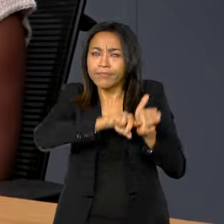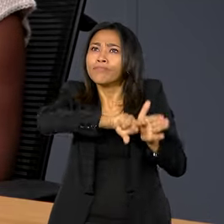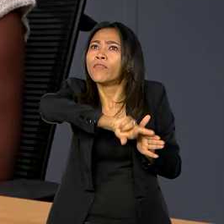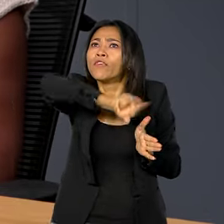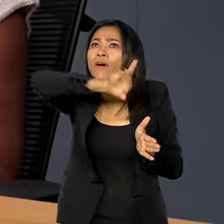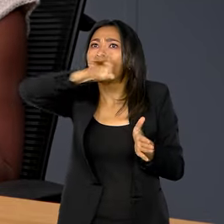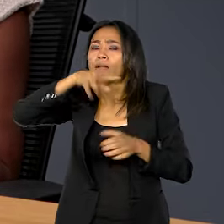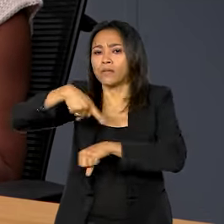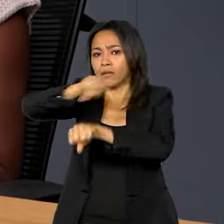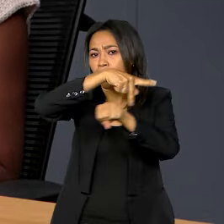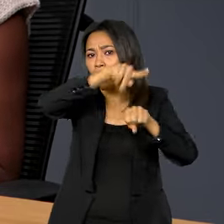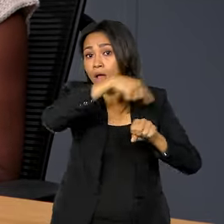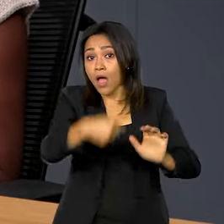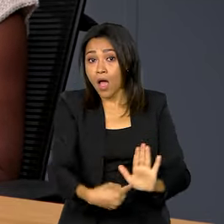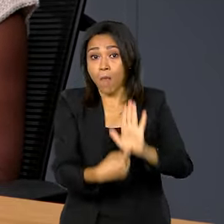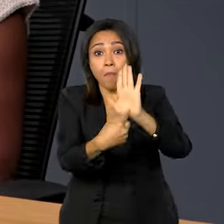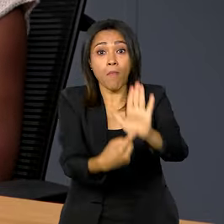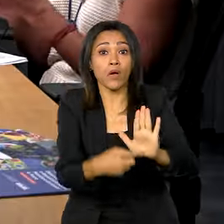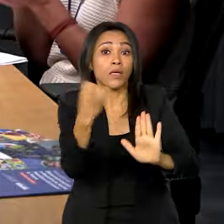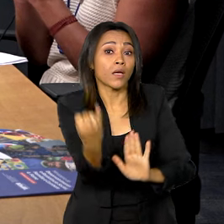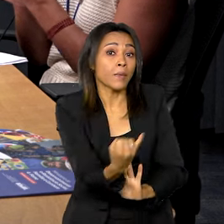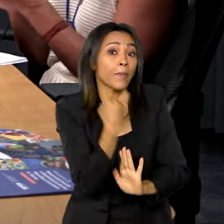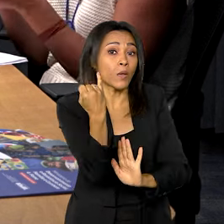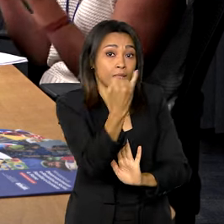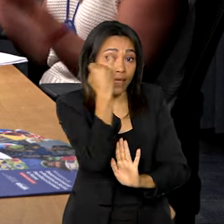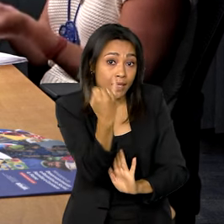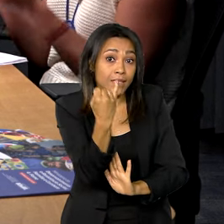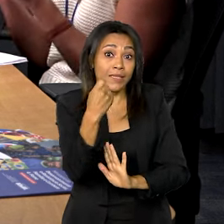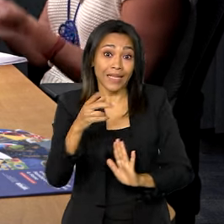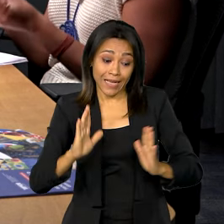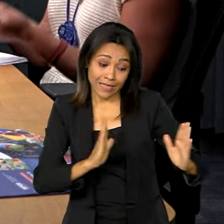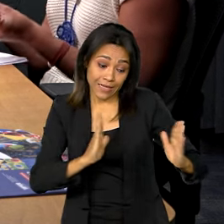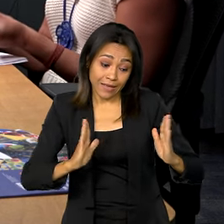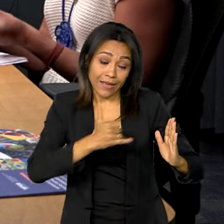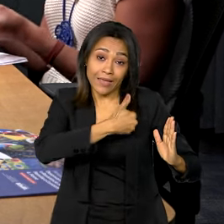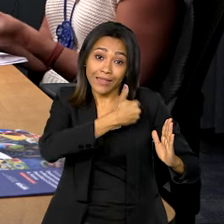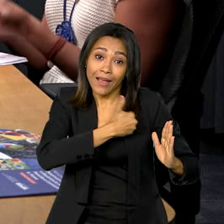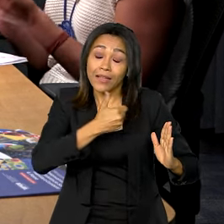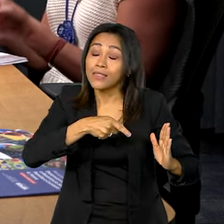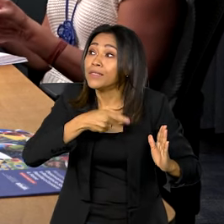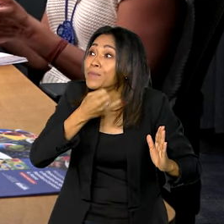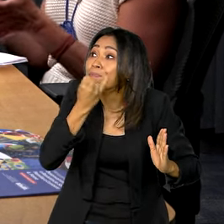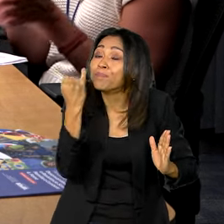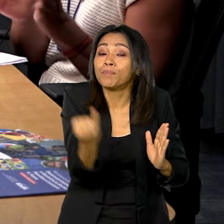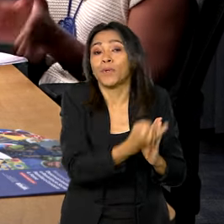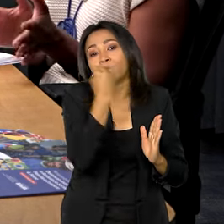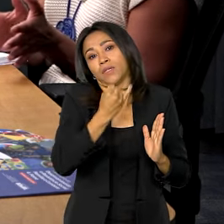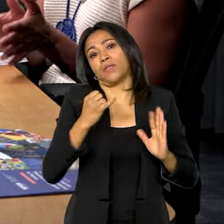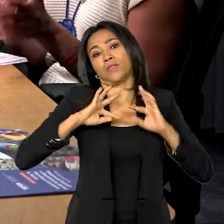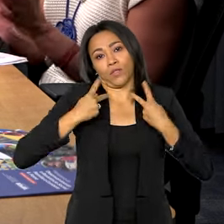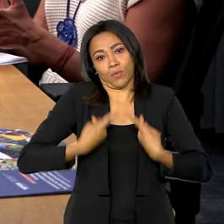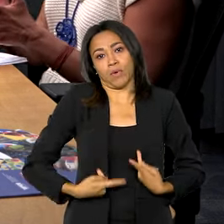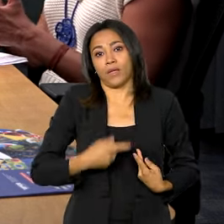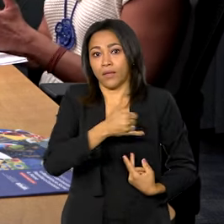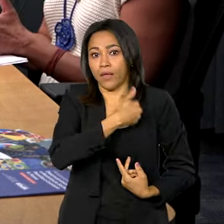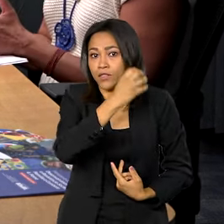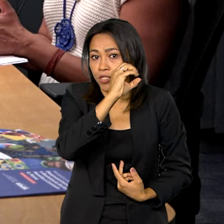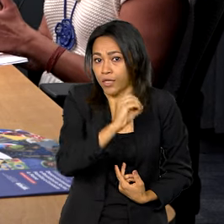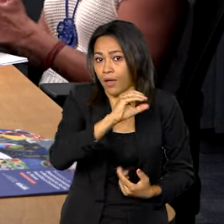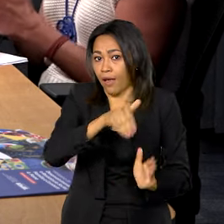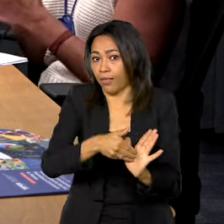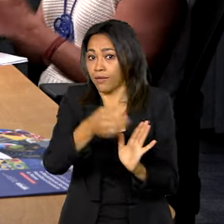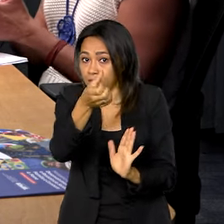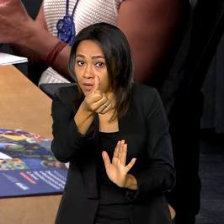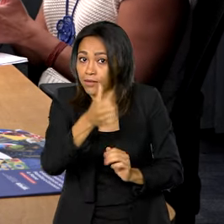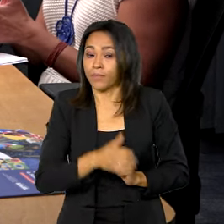vários países que falam da importância como uma das das das fases mais importantes da vida do ser humano é essa fase de 0 a 6